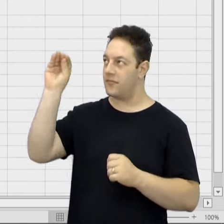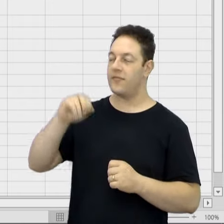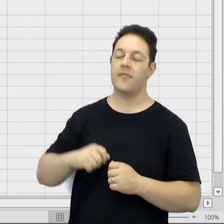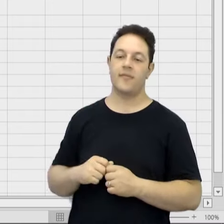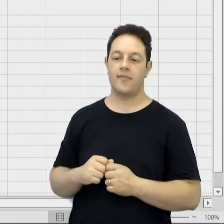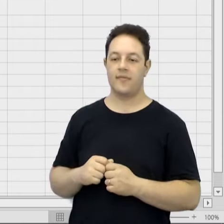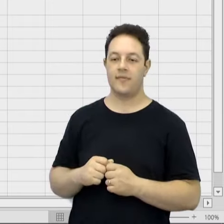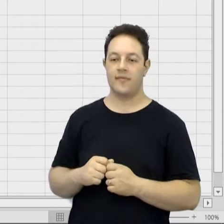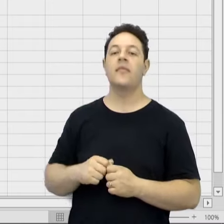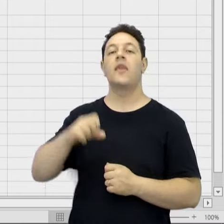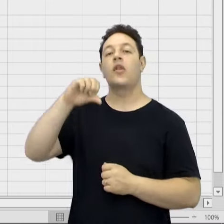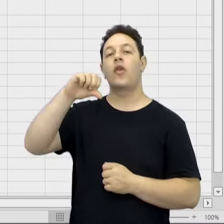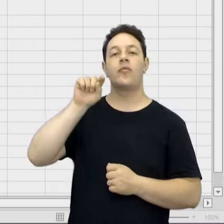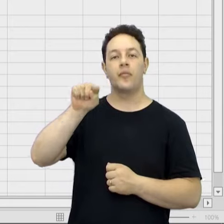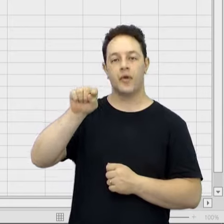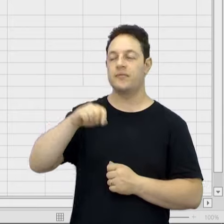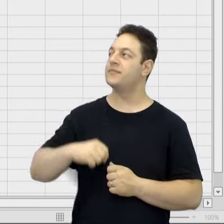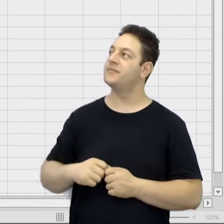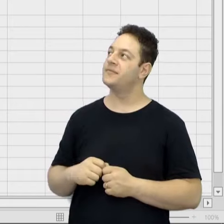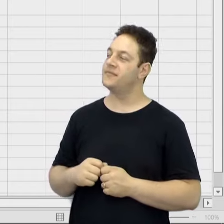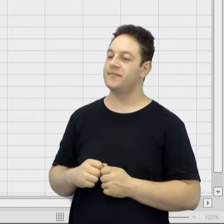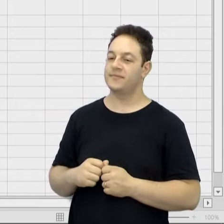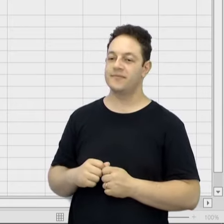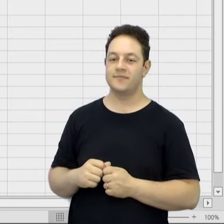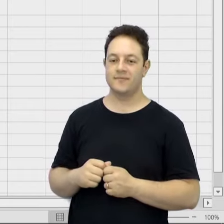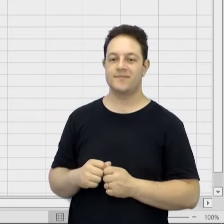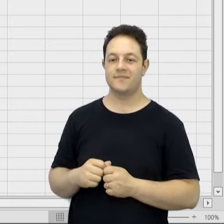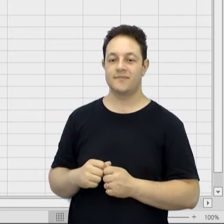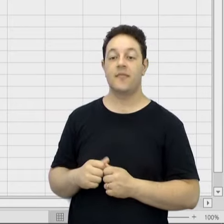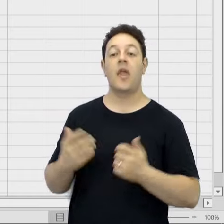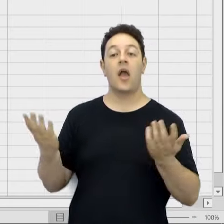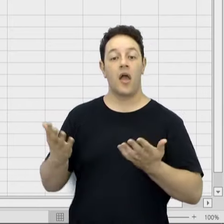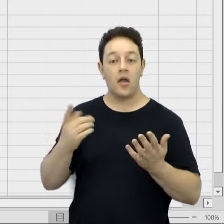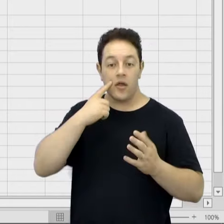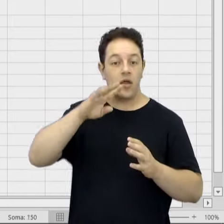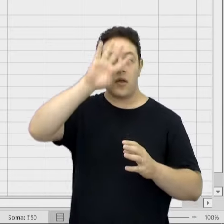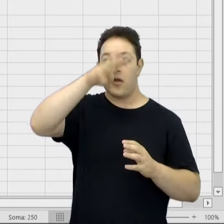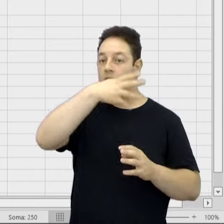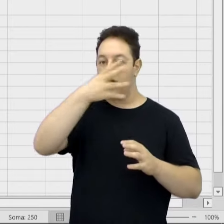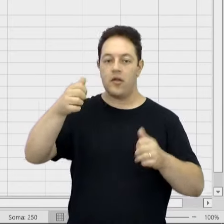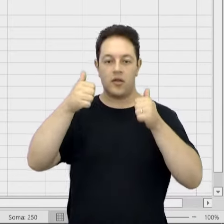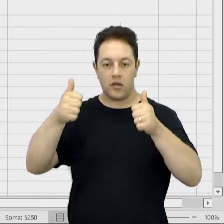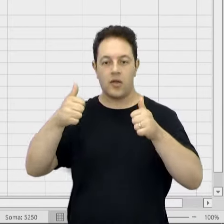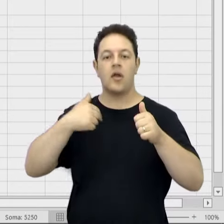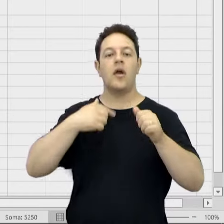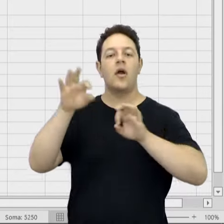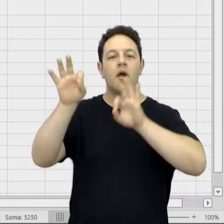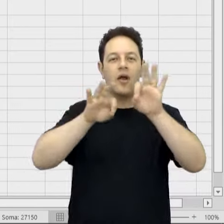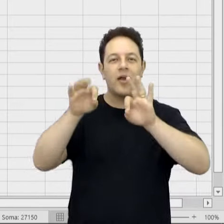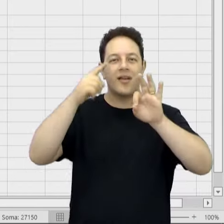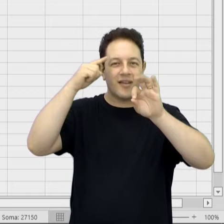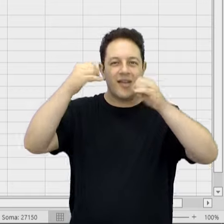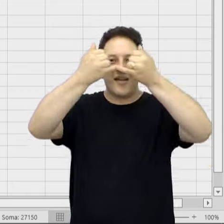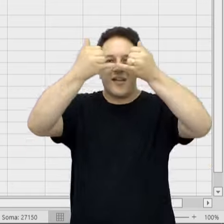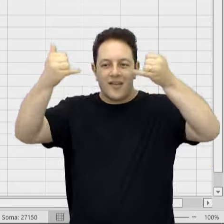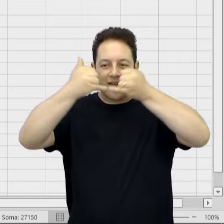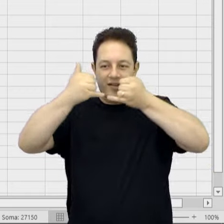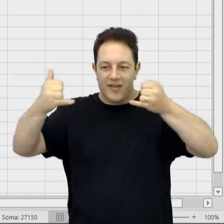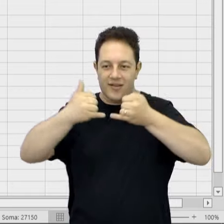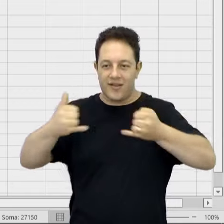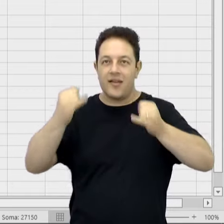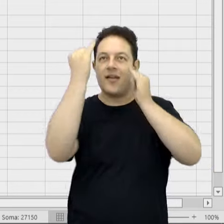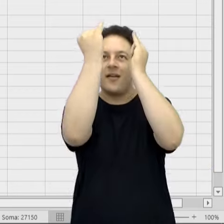7.200, 9.000. Agora eu vou, então, a tabela está completa. Eu quero colocar aí a linha de grade, né, que eu coloquei,